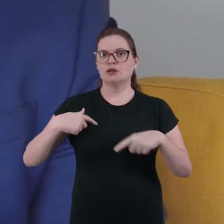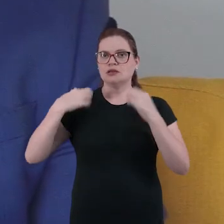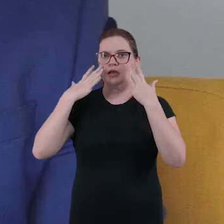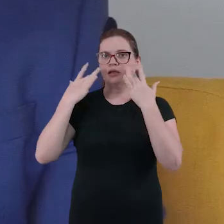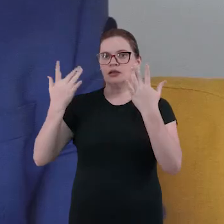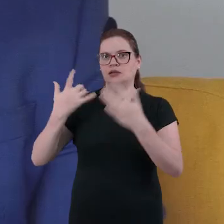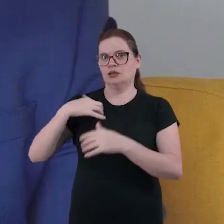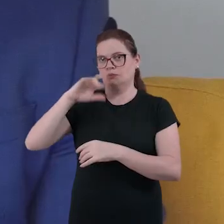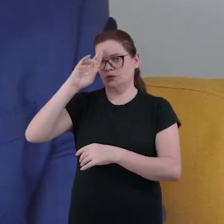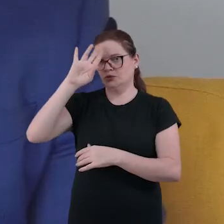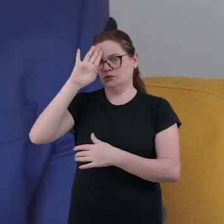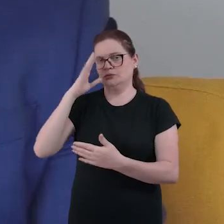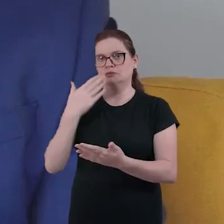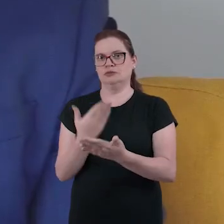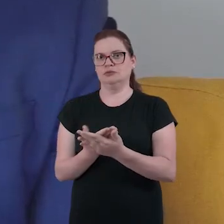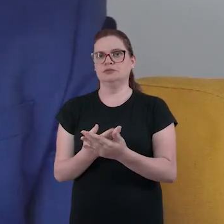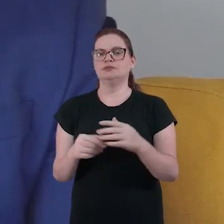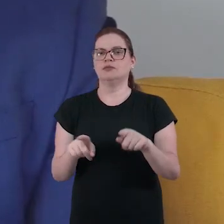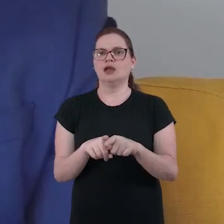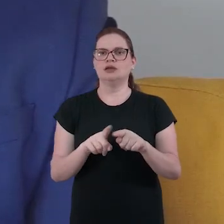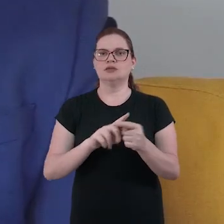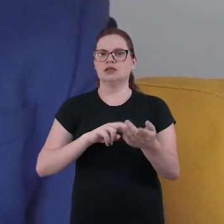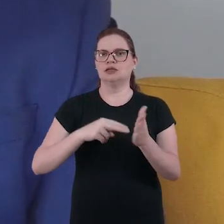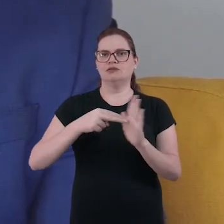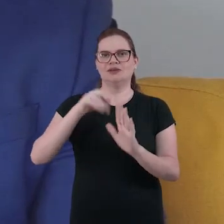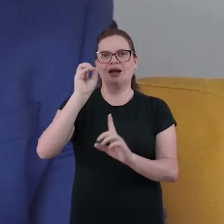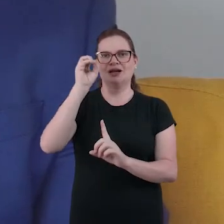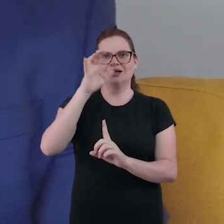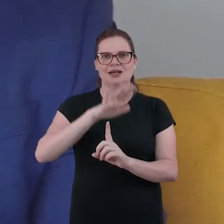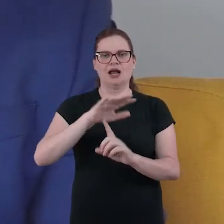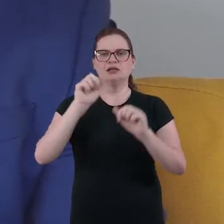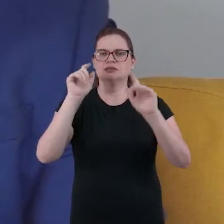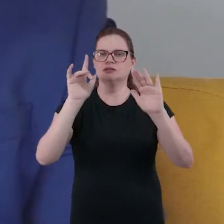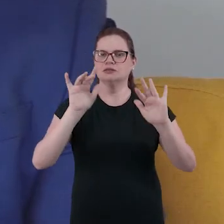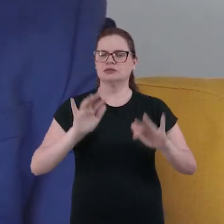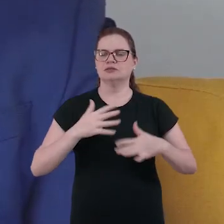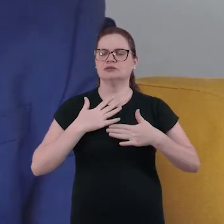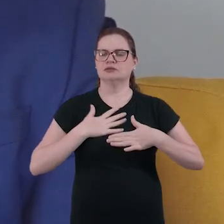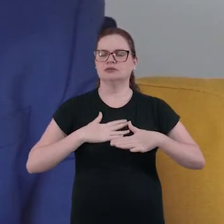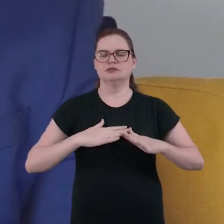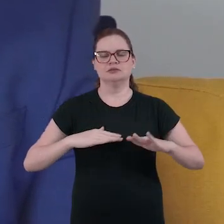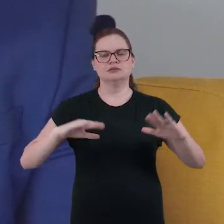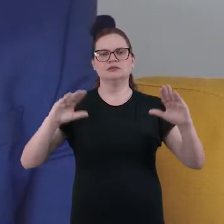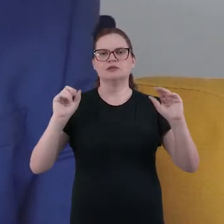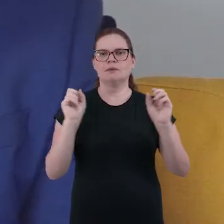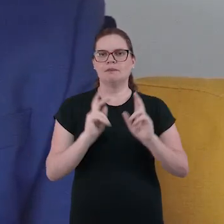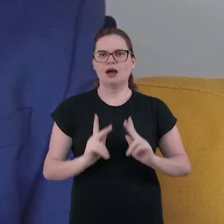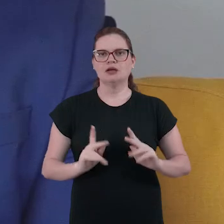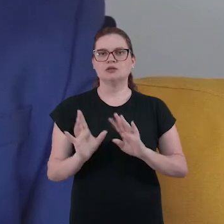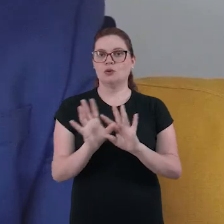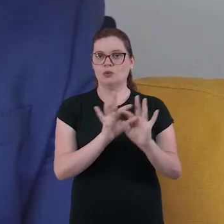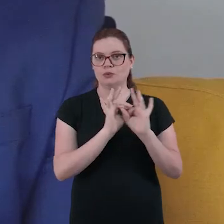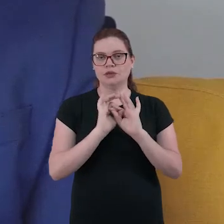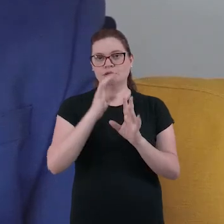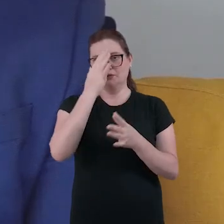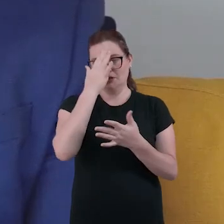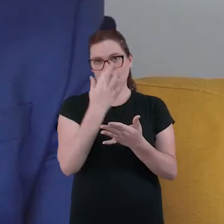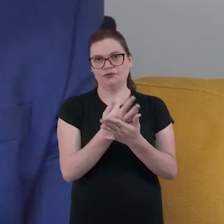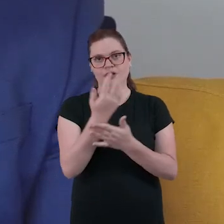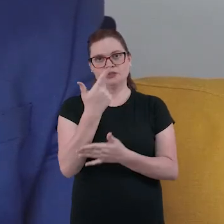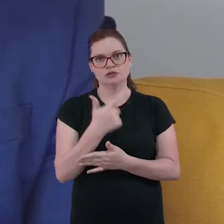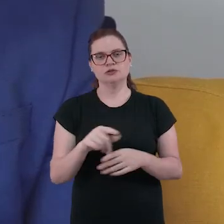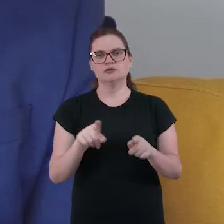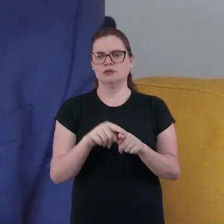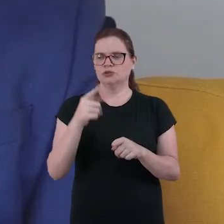somente por aqueles que creem no Senhor. É o derramar da graça que traz paz, comunhão, que renova a nossa fé, que traz experiências,